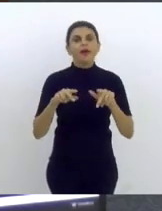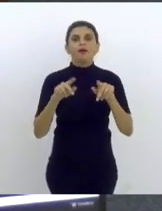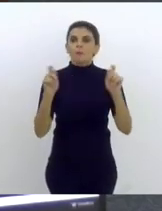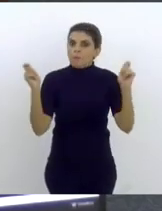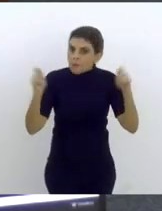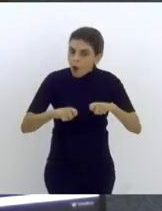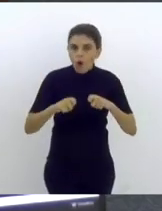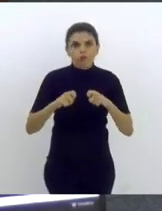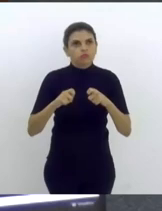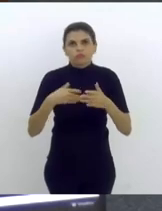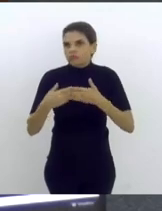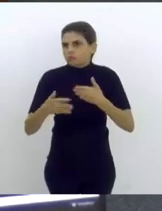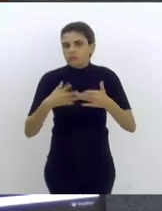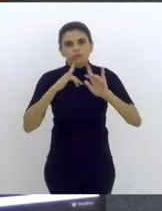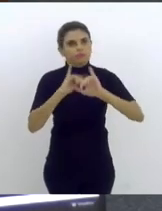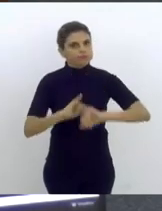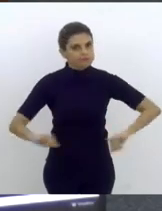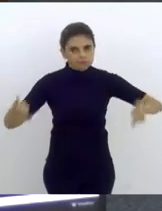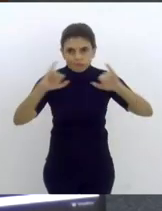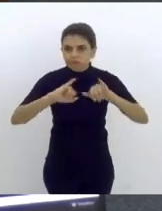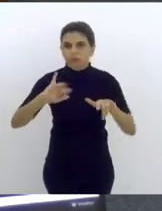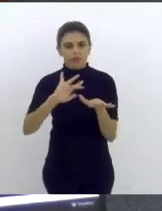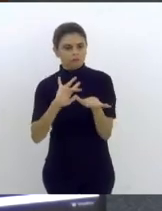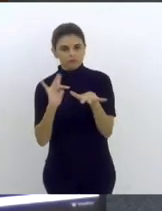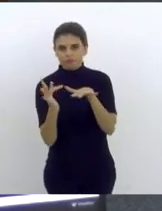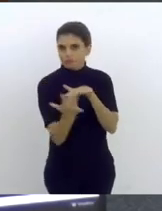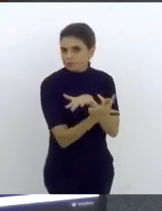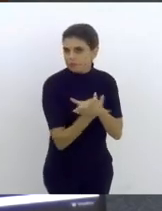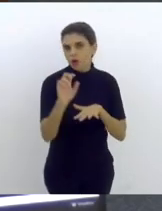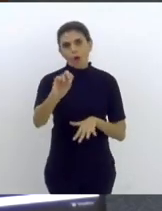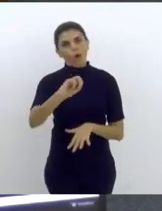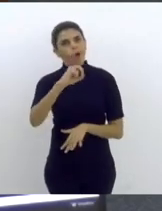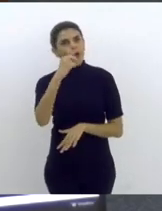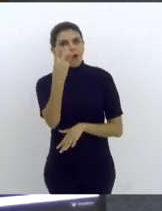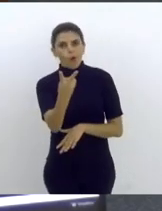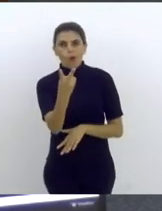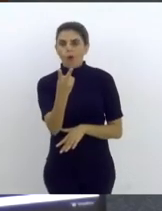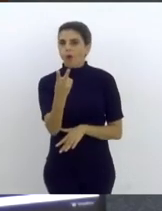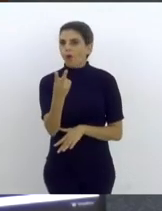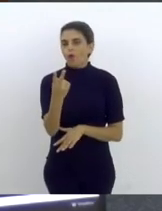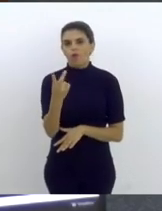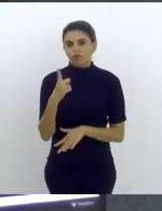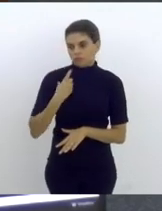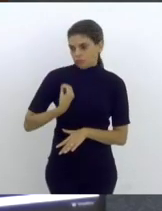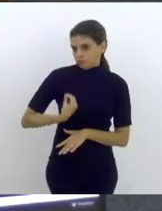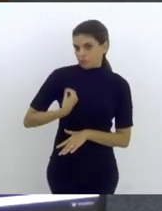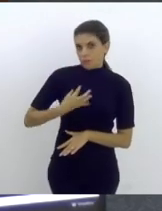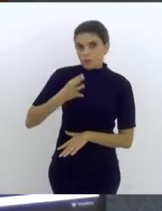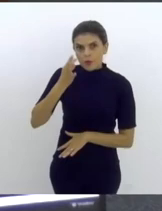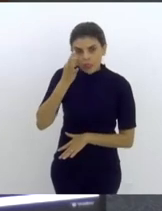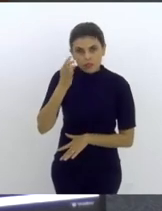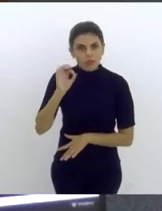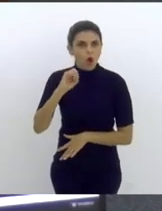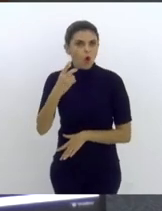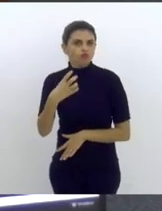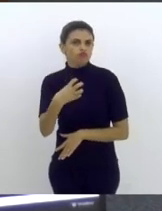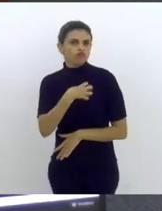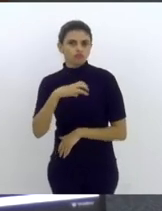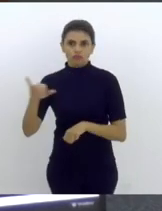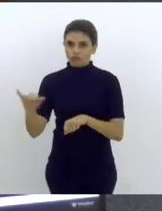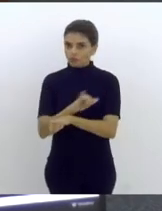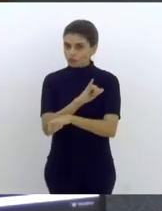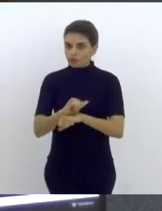seja através de das mídias sociais através da forma presencial formas e